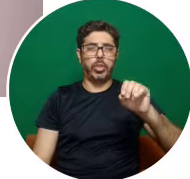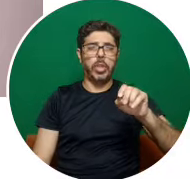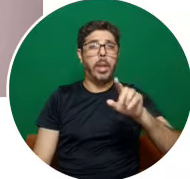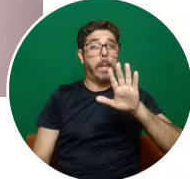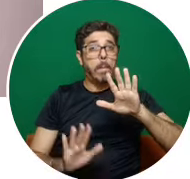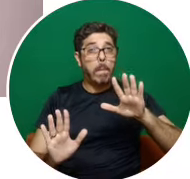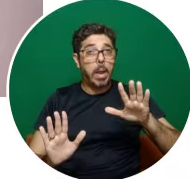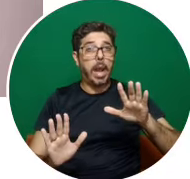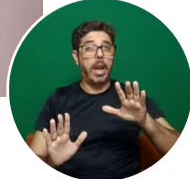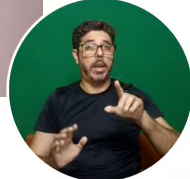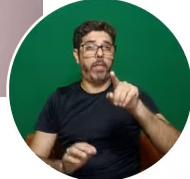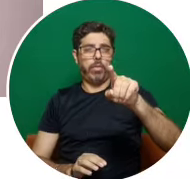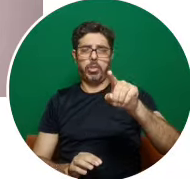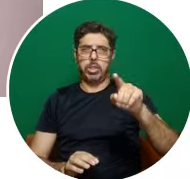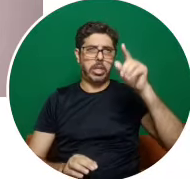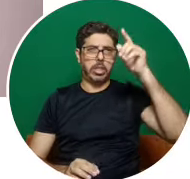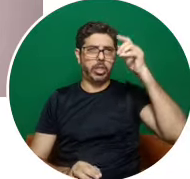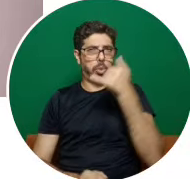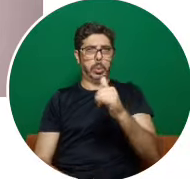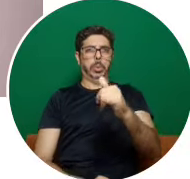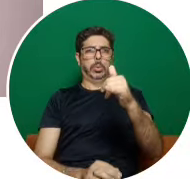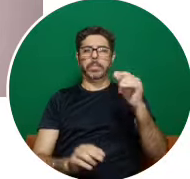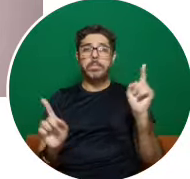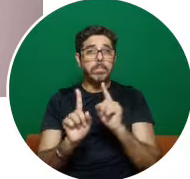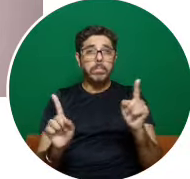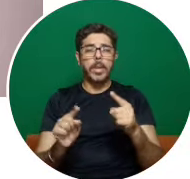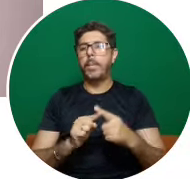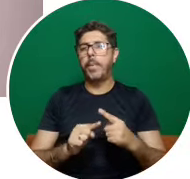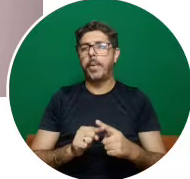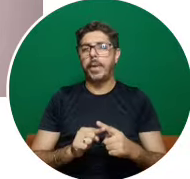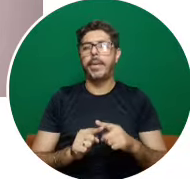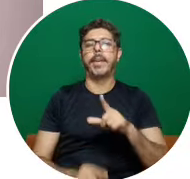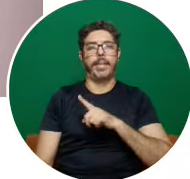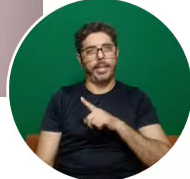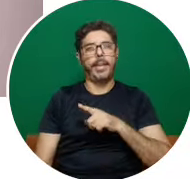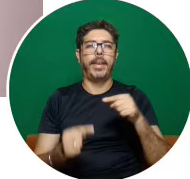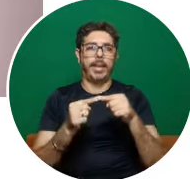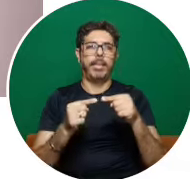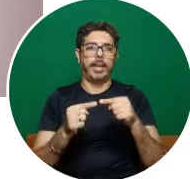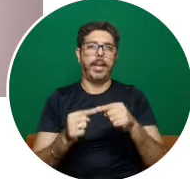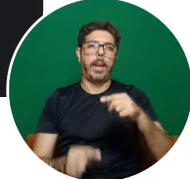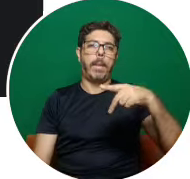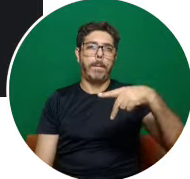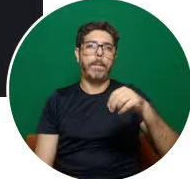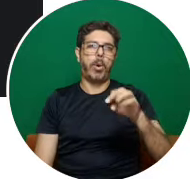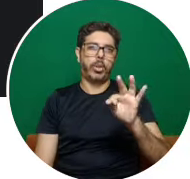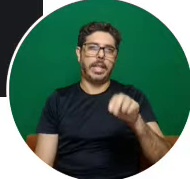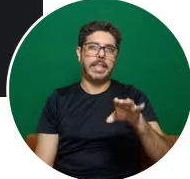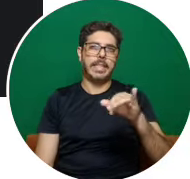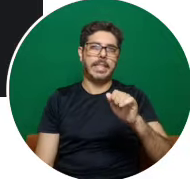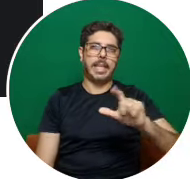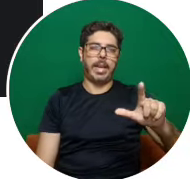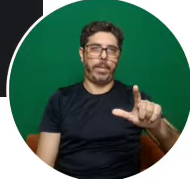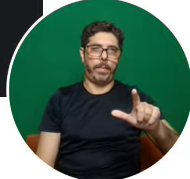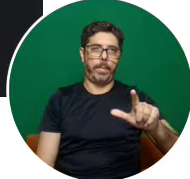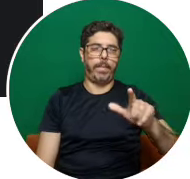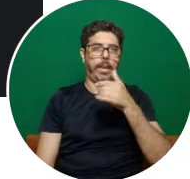tem a ver com a relação entre a energia elétrica e o potencial elétrico, que é o tópico desse vídeo.